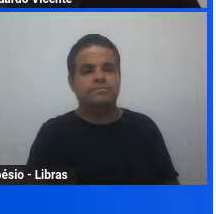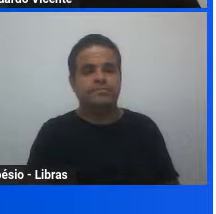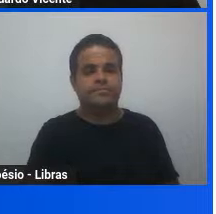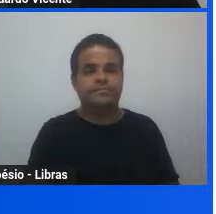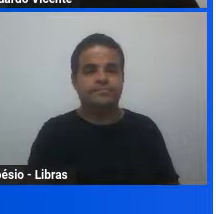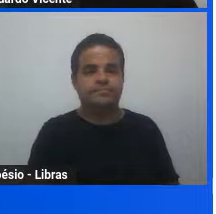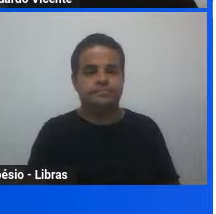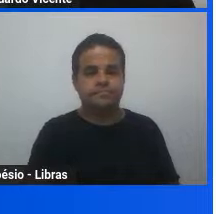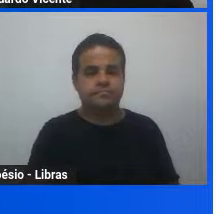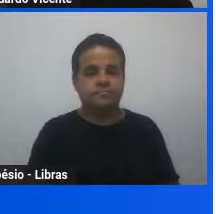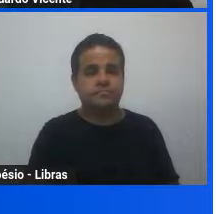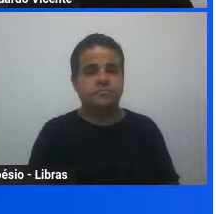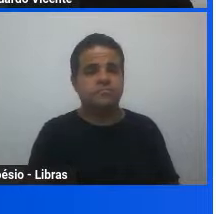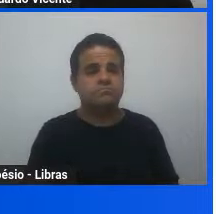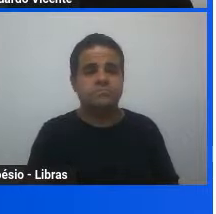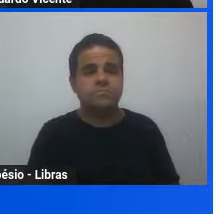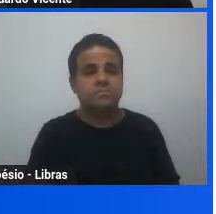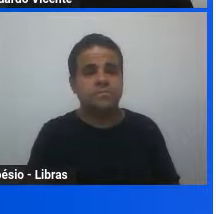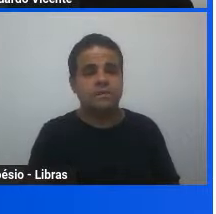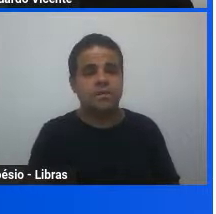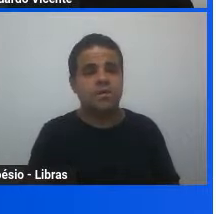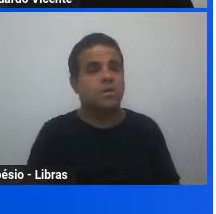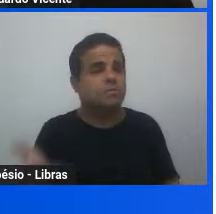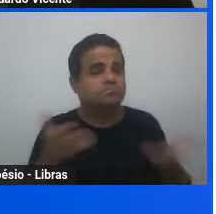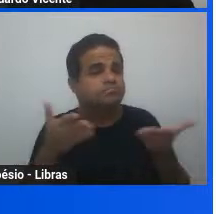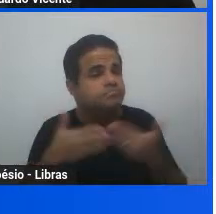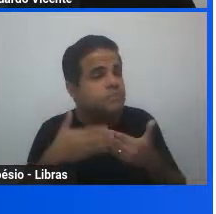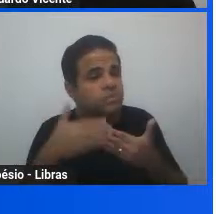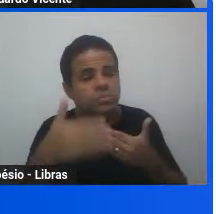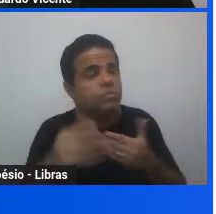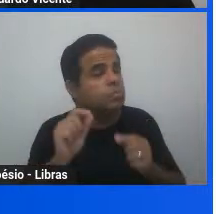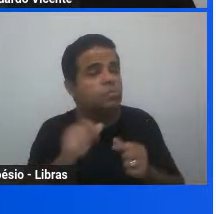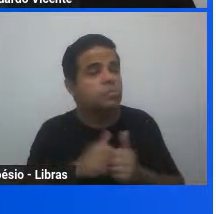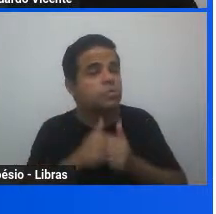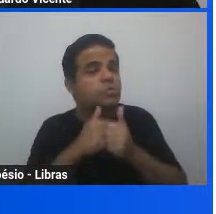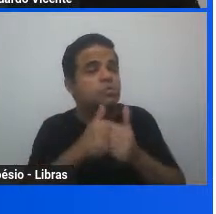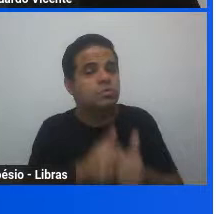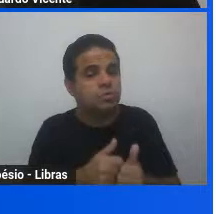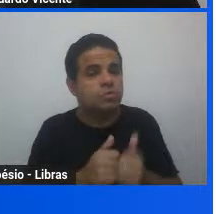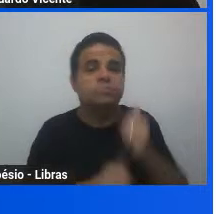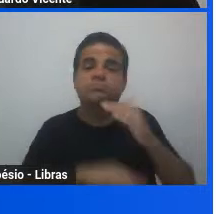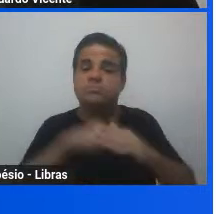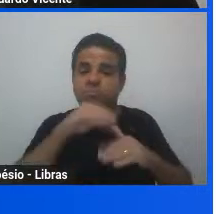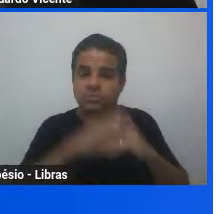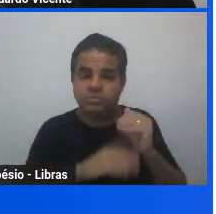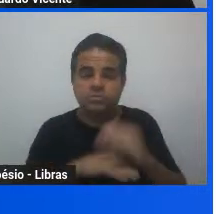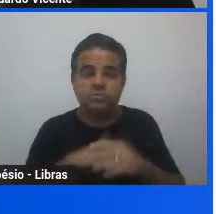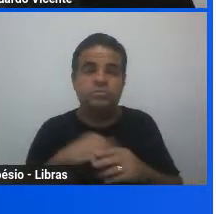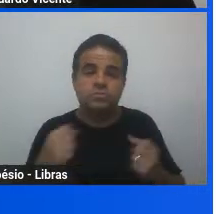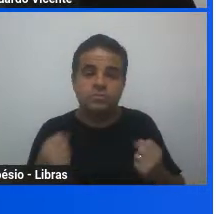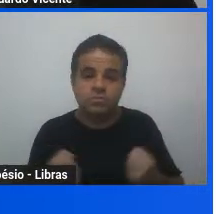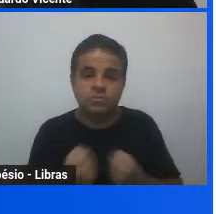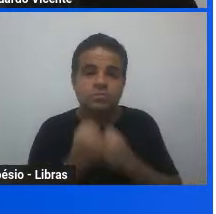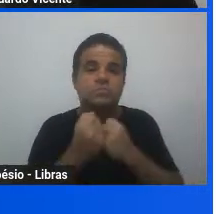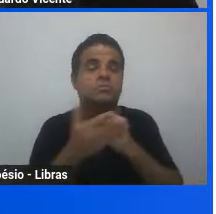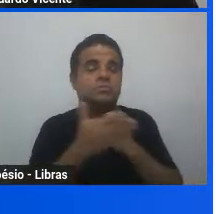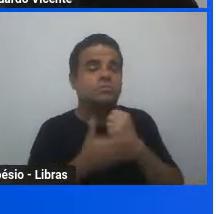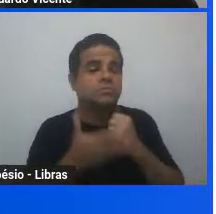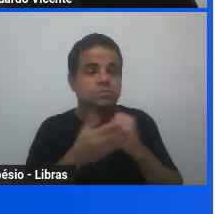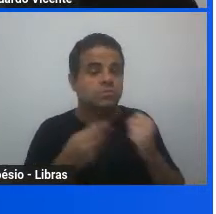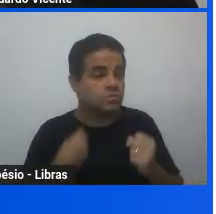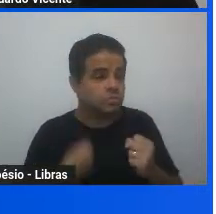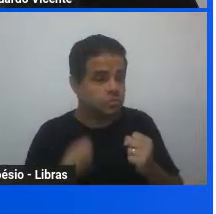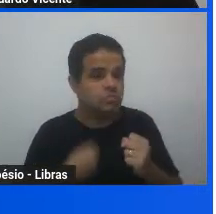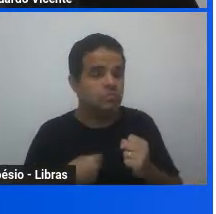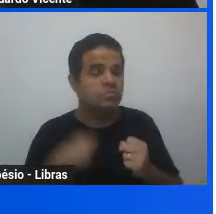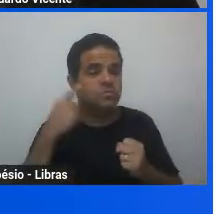O que nós vamos seguir daqui em diante? Nós vamos seguir as manobras, né, de suporte básico de vida, baseado na